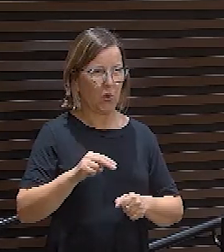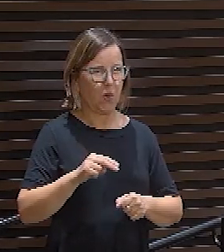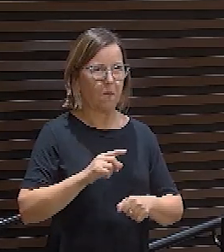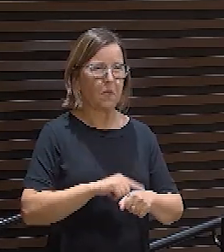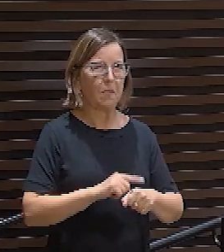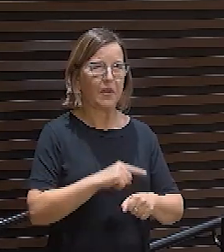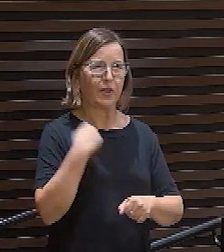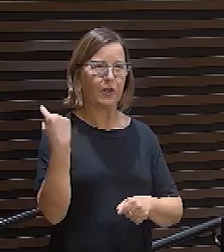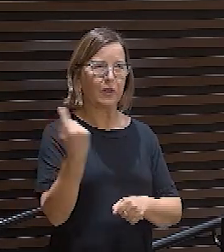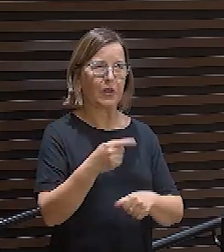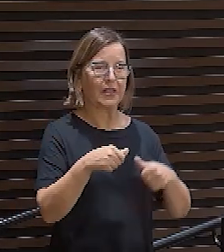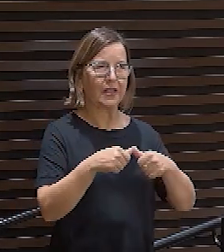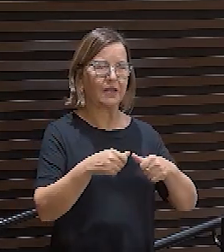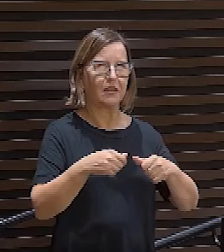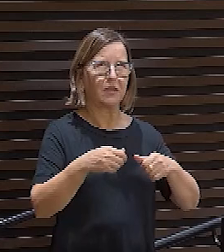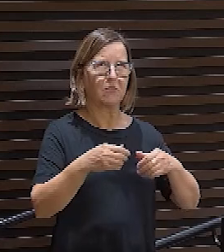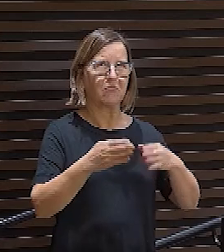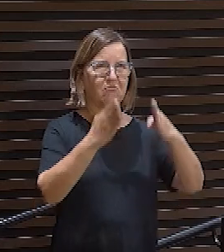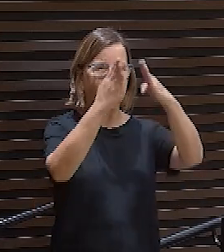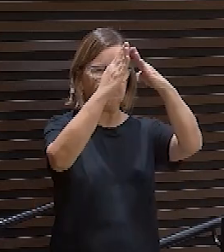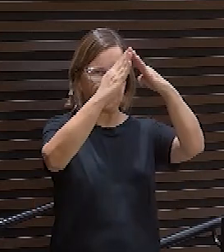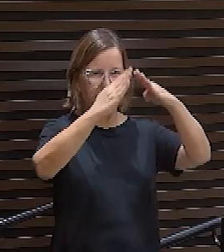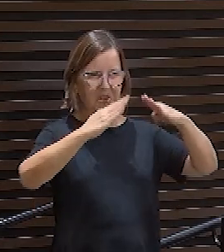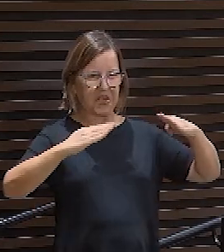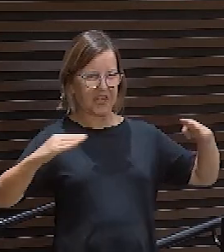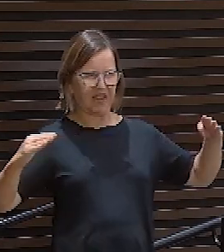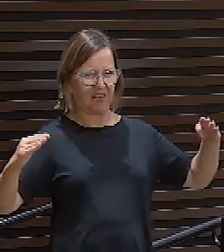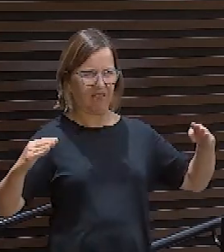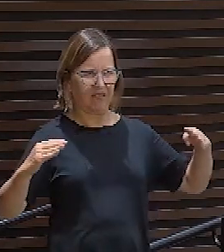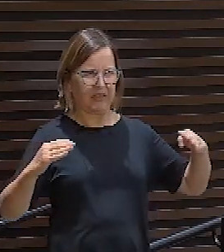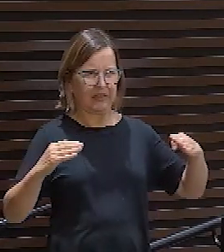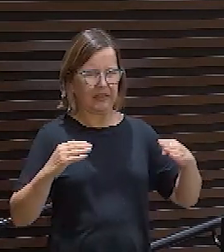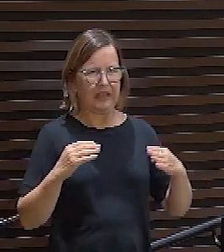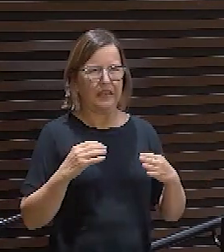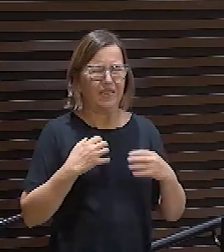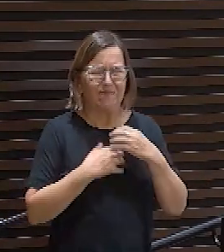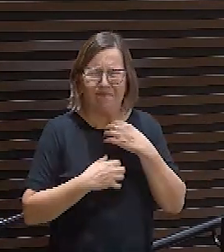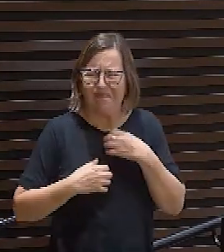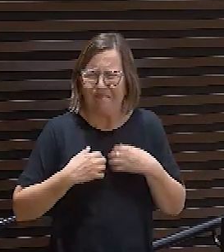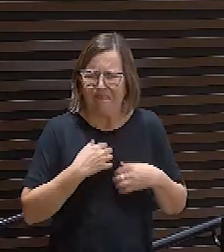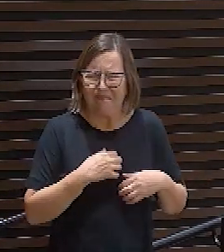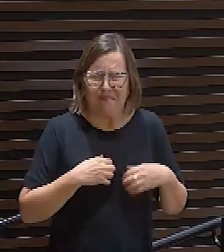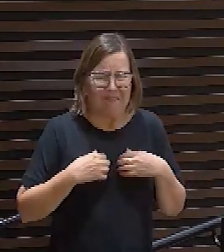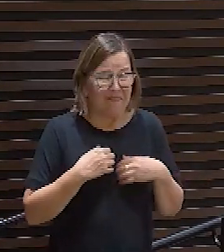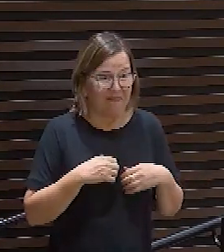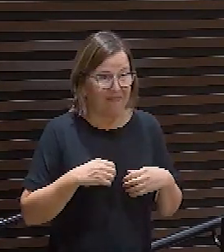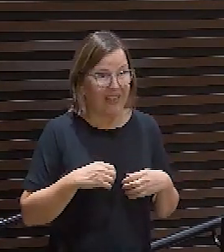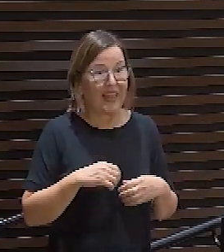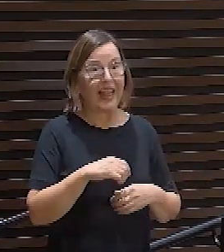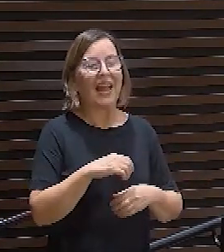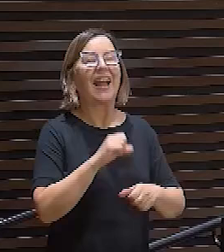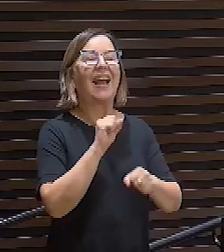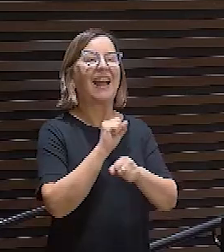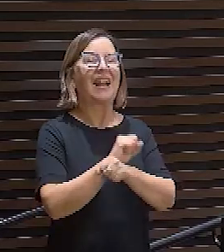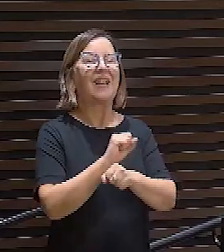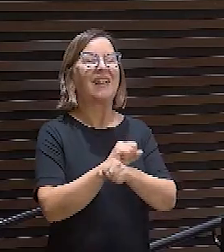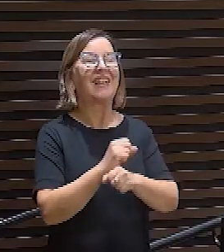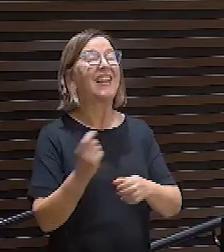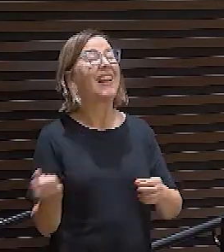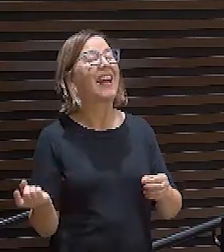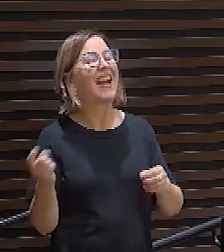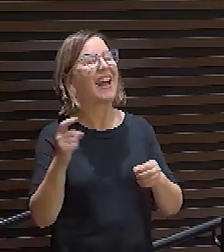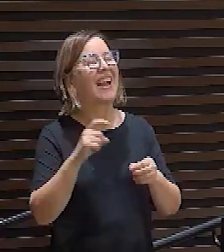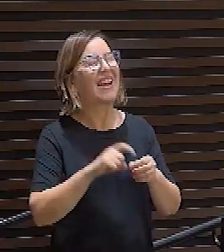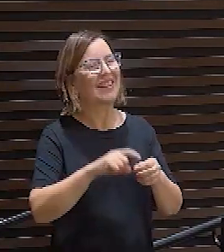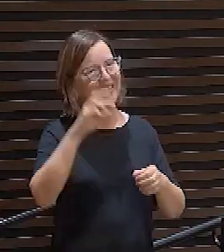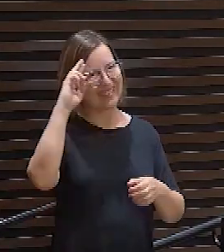está naquela angústia? A criação está assim, na ponta do banco, pontinha do pé, esperando a volta do Senhor, esperando a manifestação